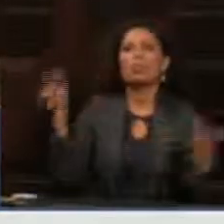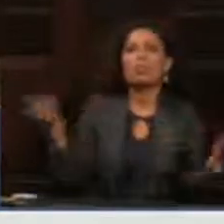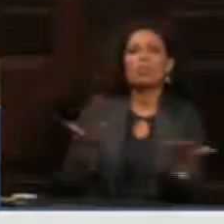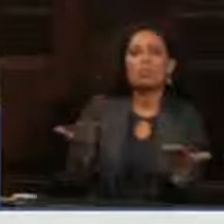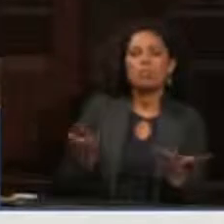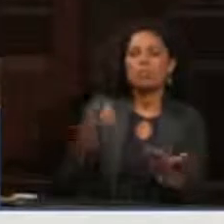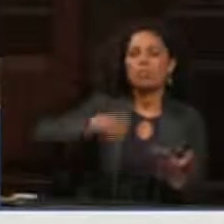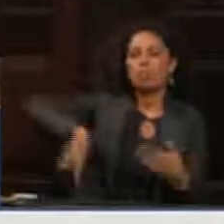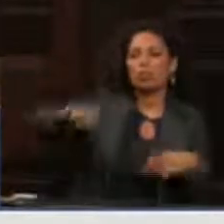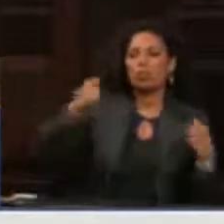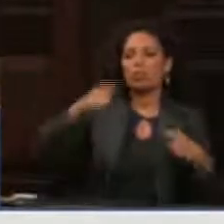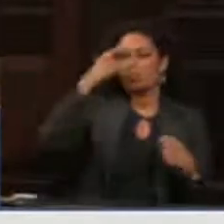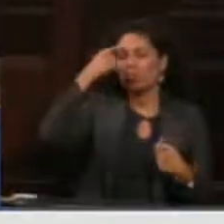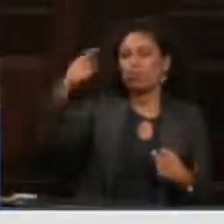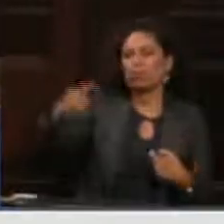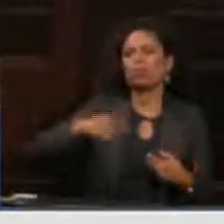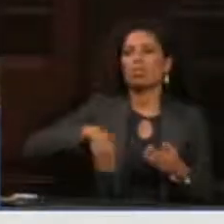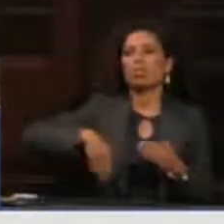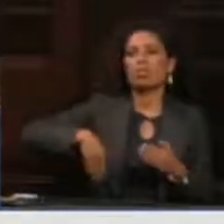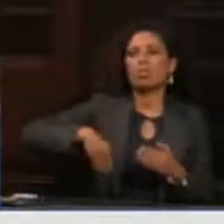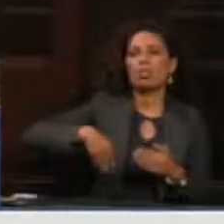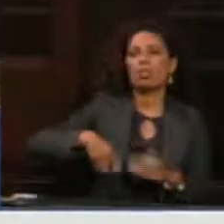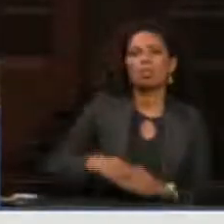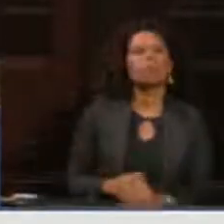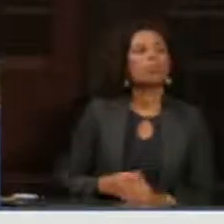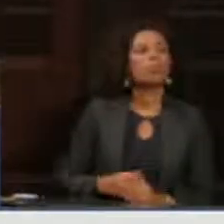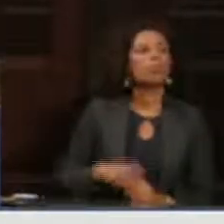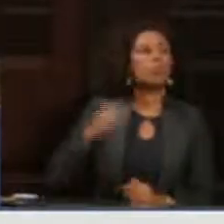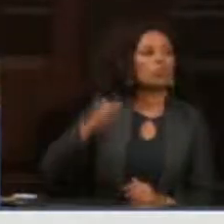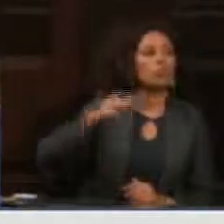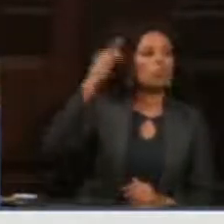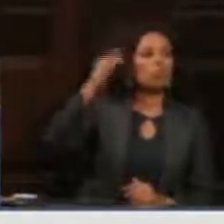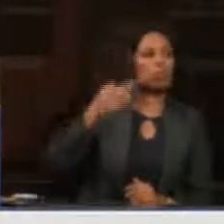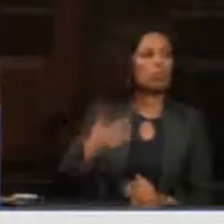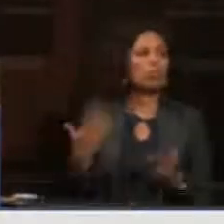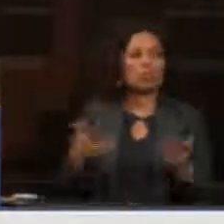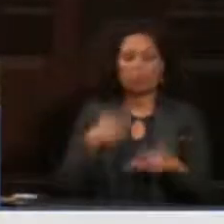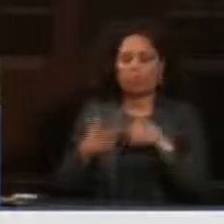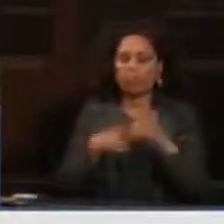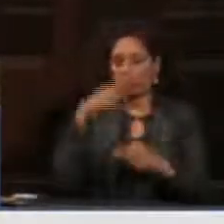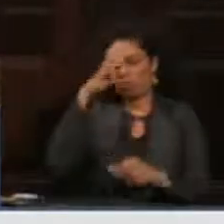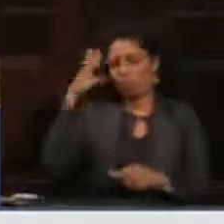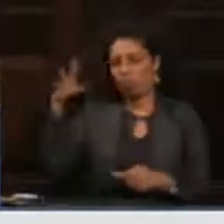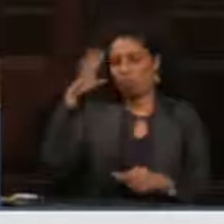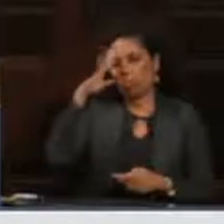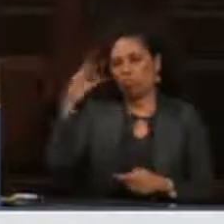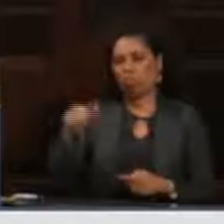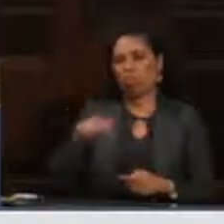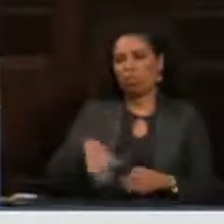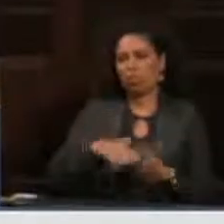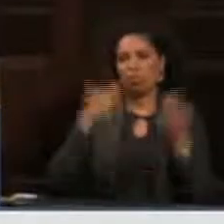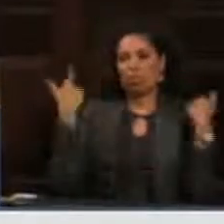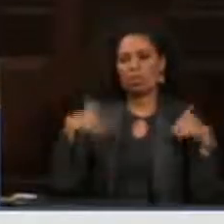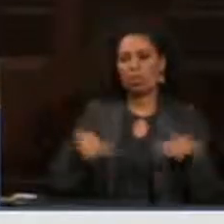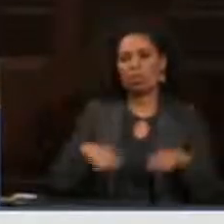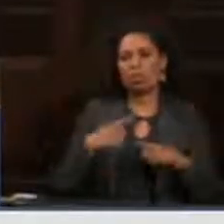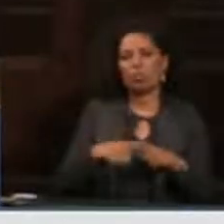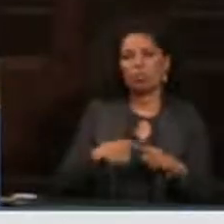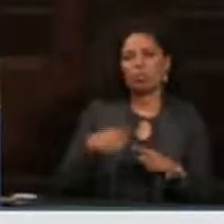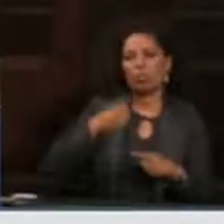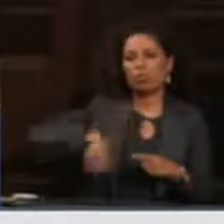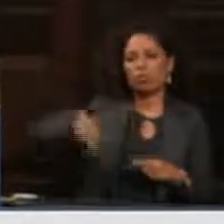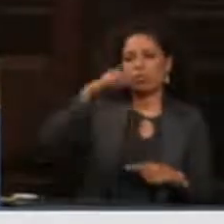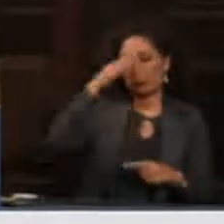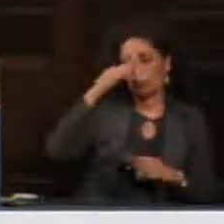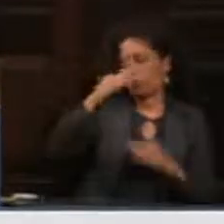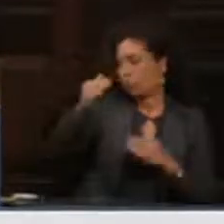gente precisa pensar no Maracanã daqui para frente. Eu queria levantar aqui algumas ideias para o parlamento, para que a gente possa